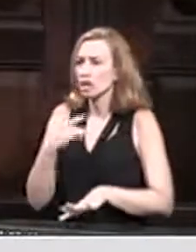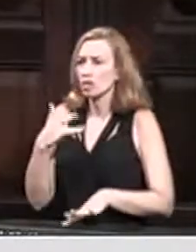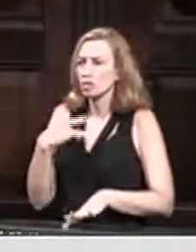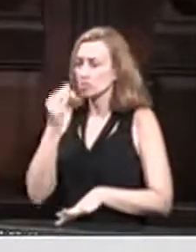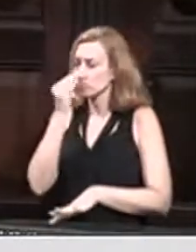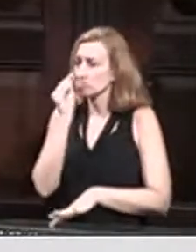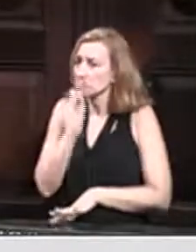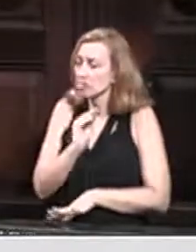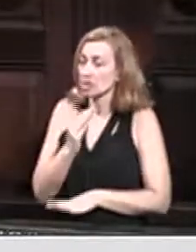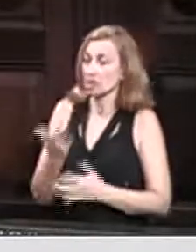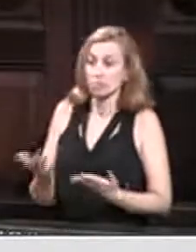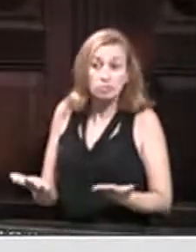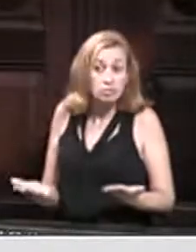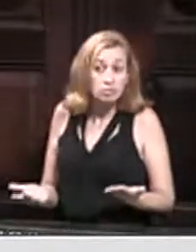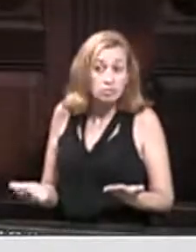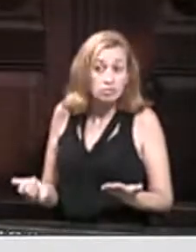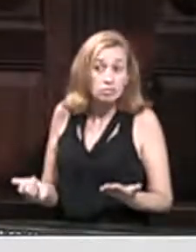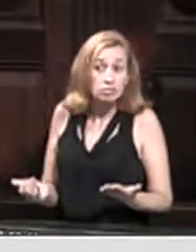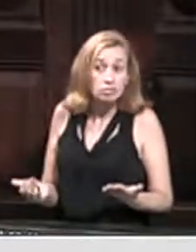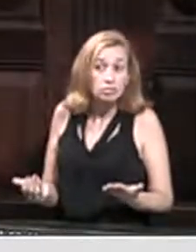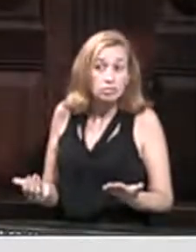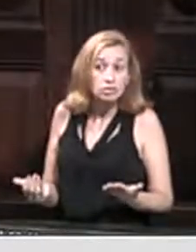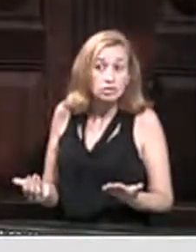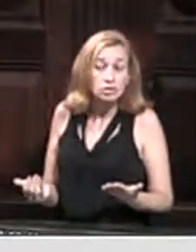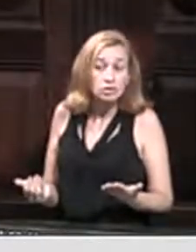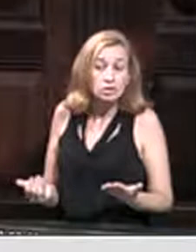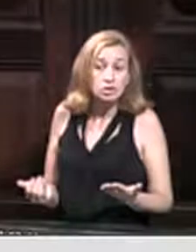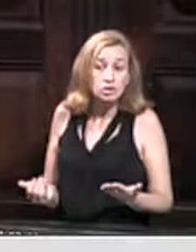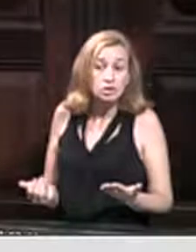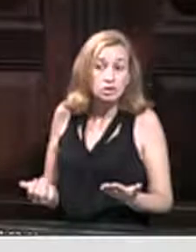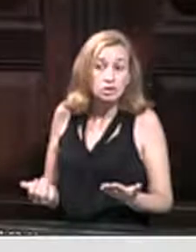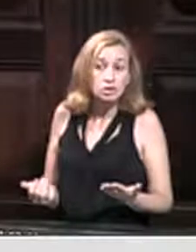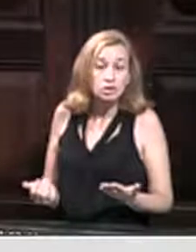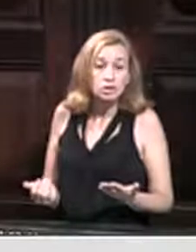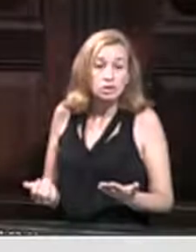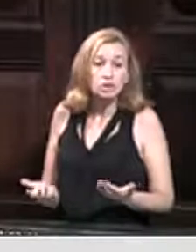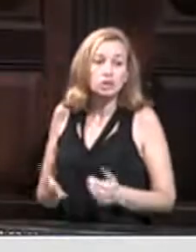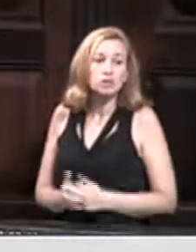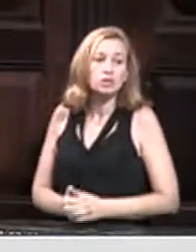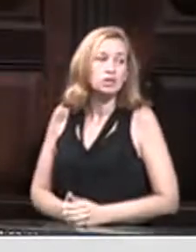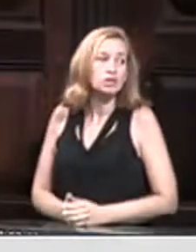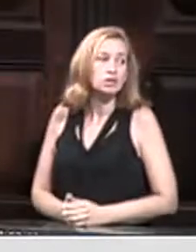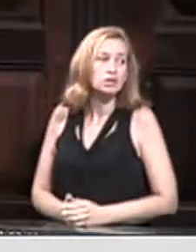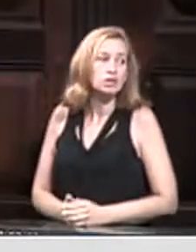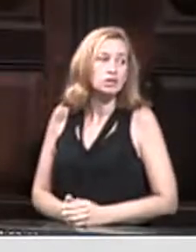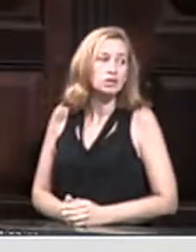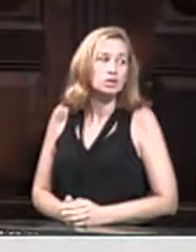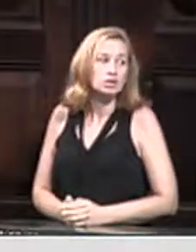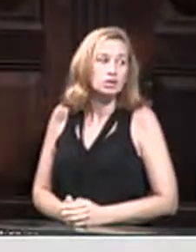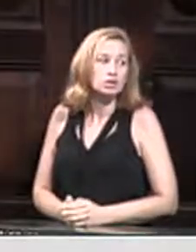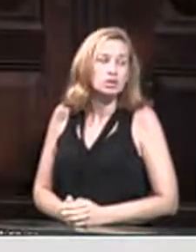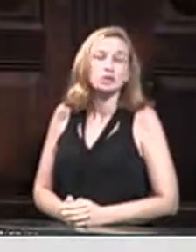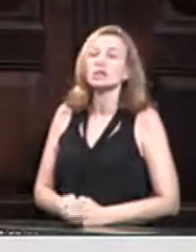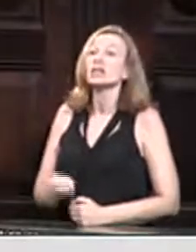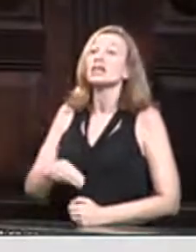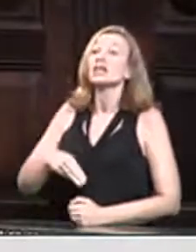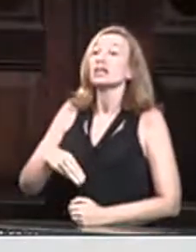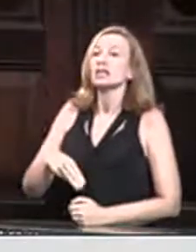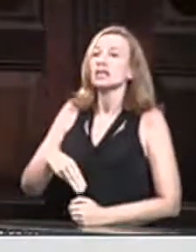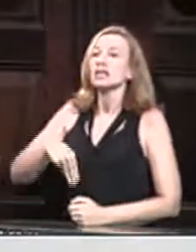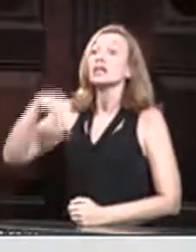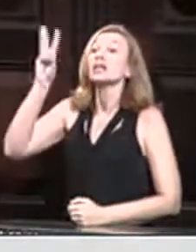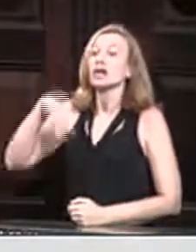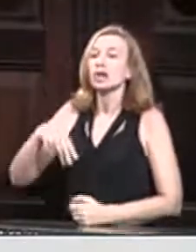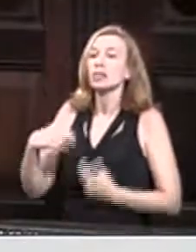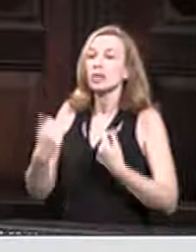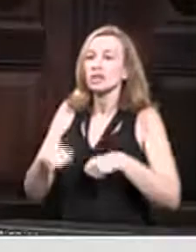adoece. Isto é, quem deve prestar serviço de saúde à população está adoecendo